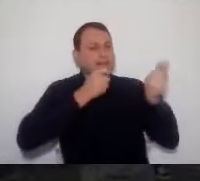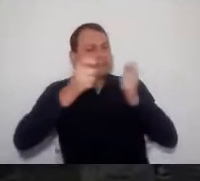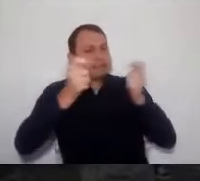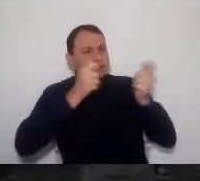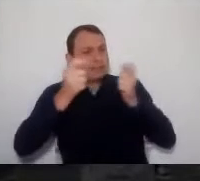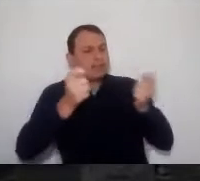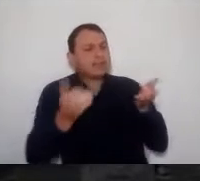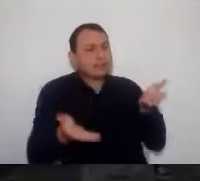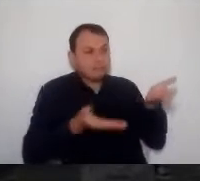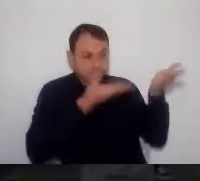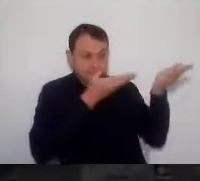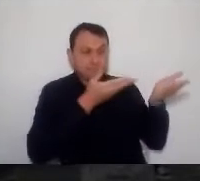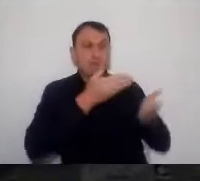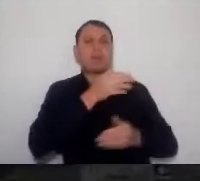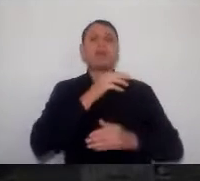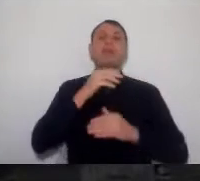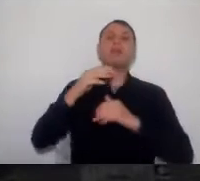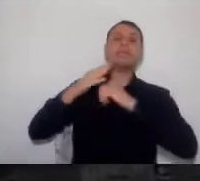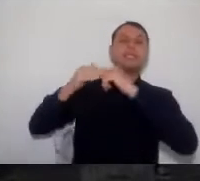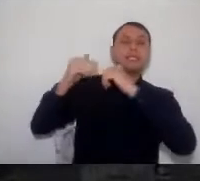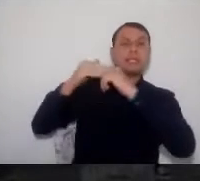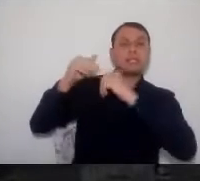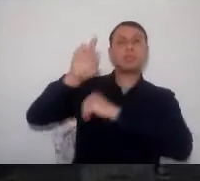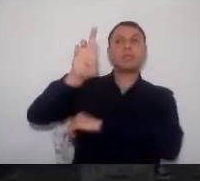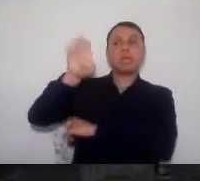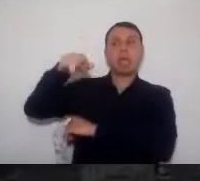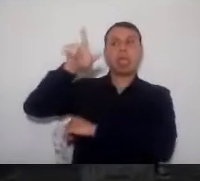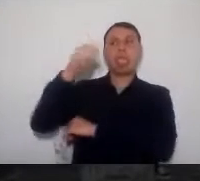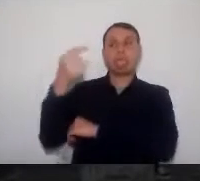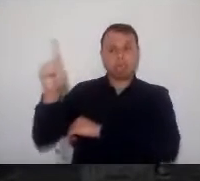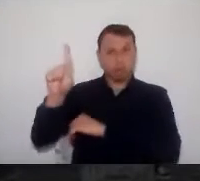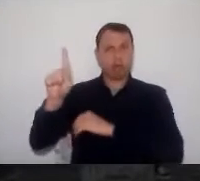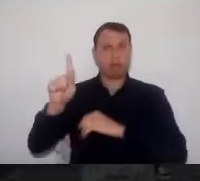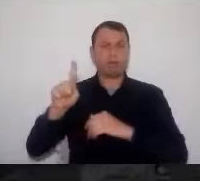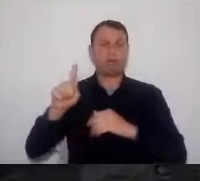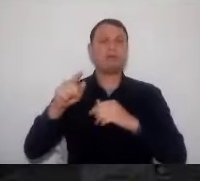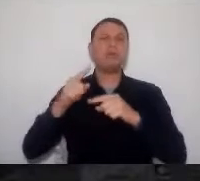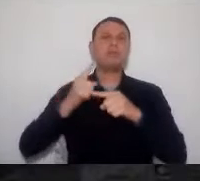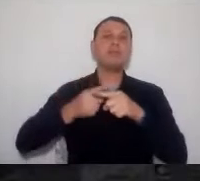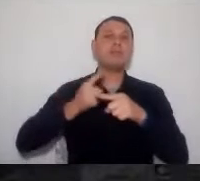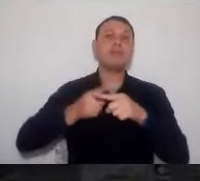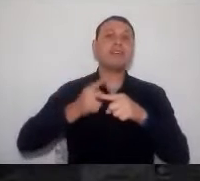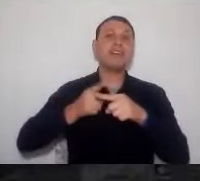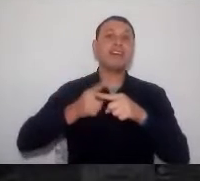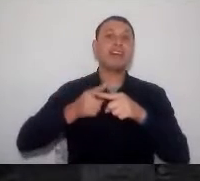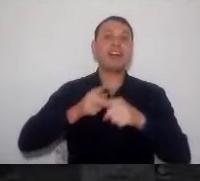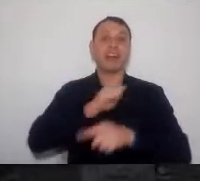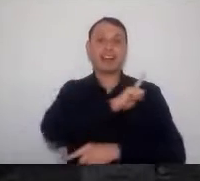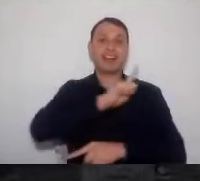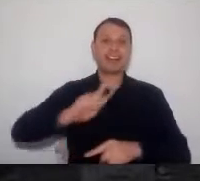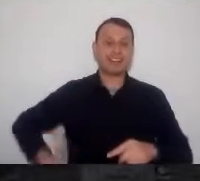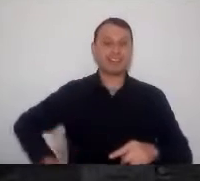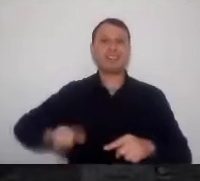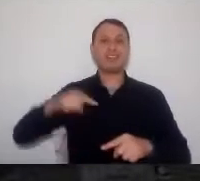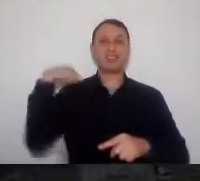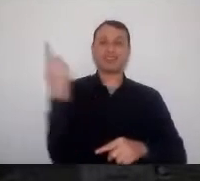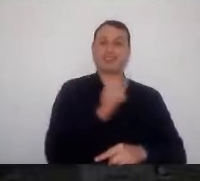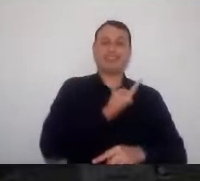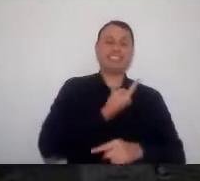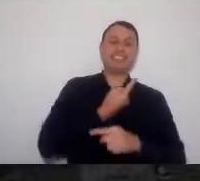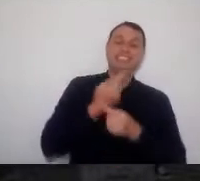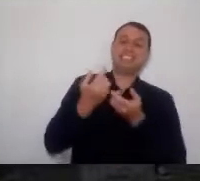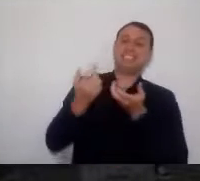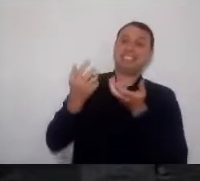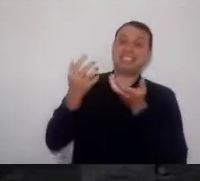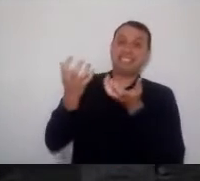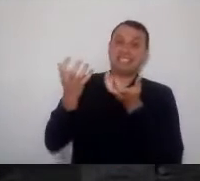querido governador Roberto Requião. Nós chamamos ele assim porque nós temos aqui uma grande intenção, né, governador, de que o